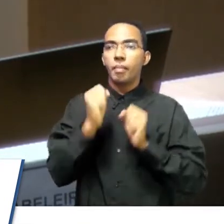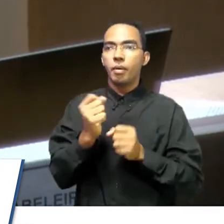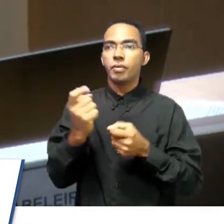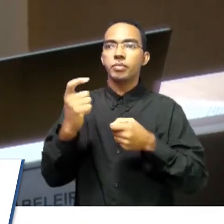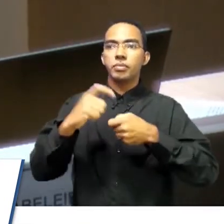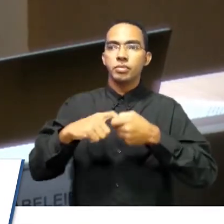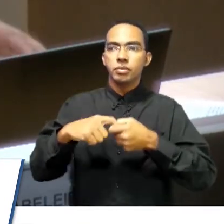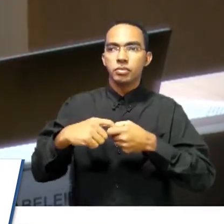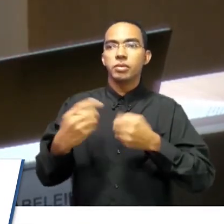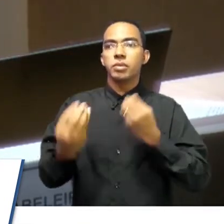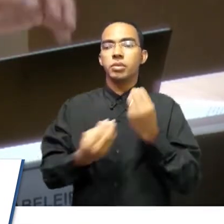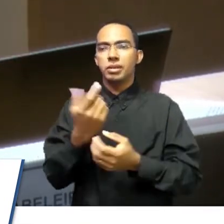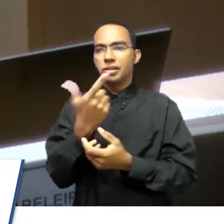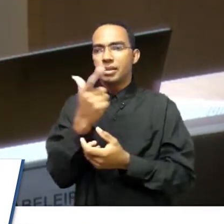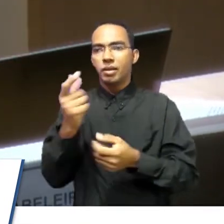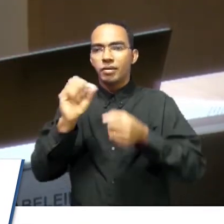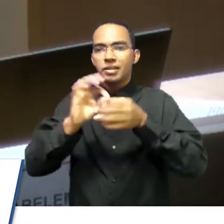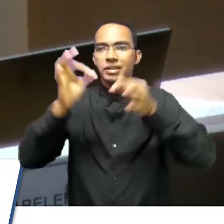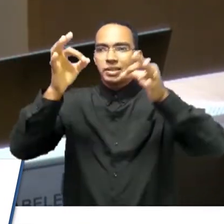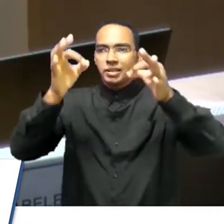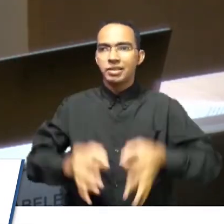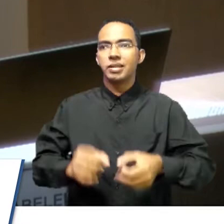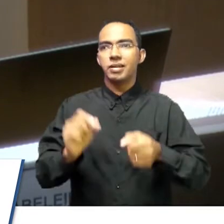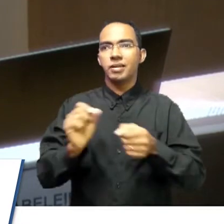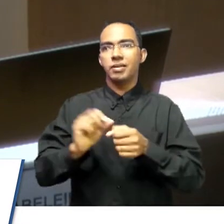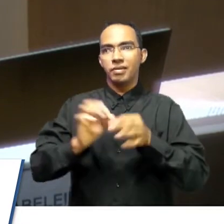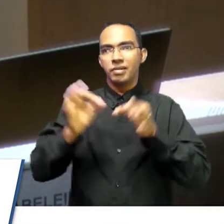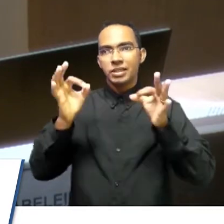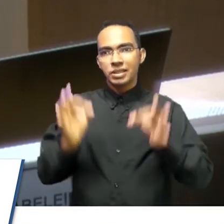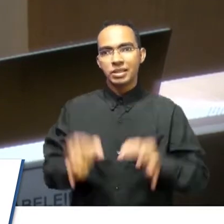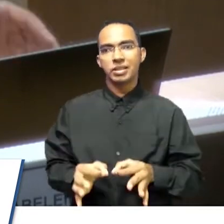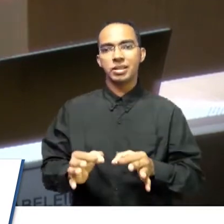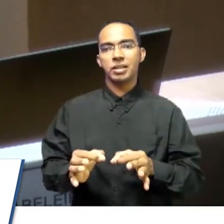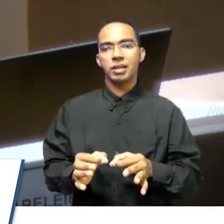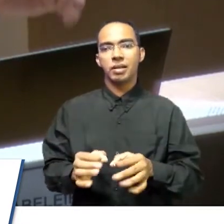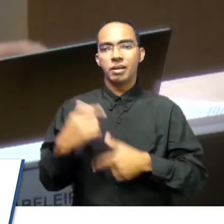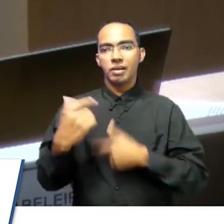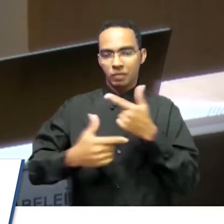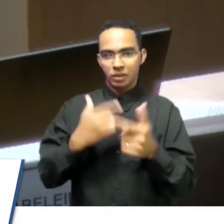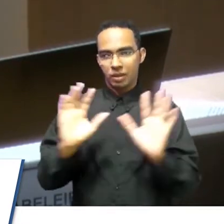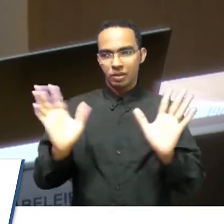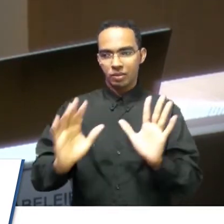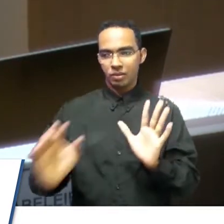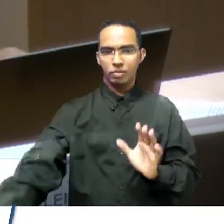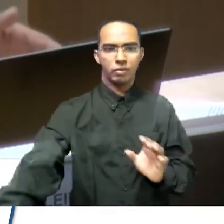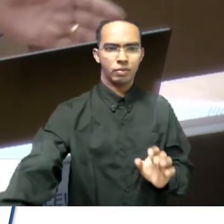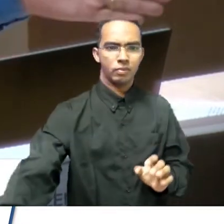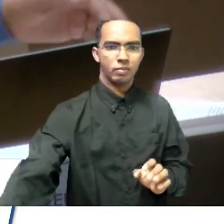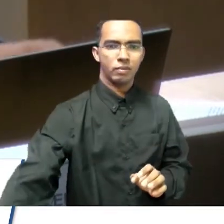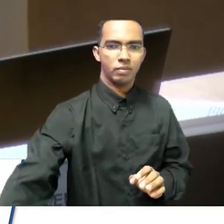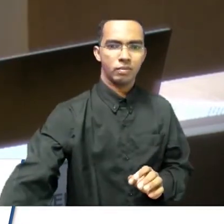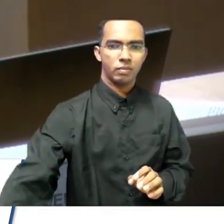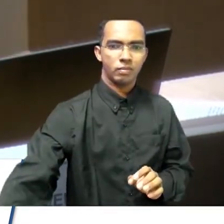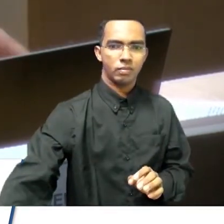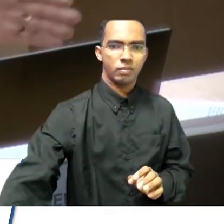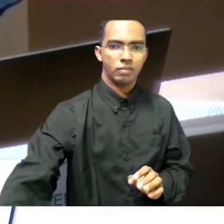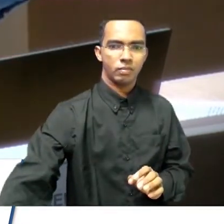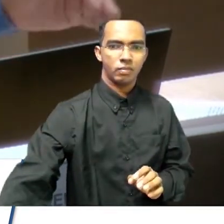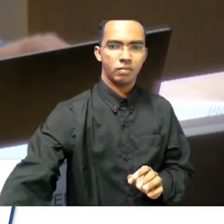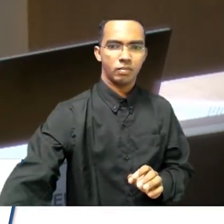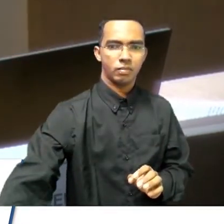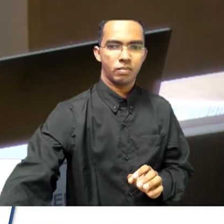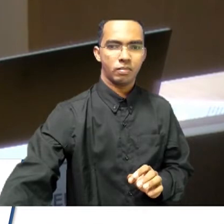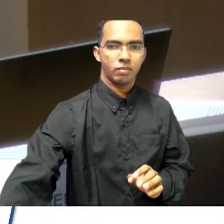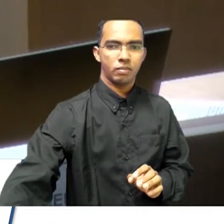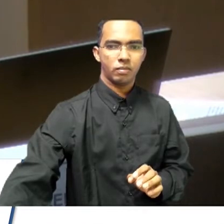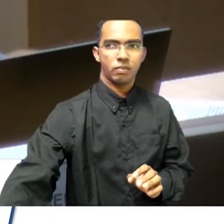quem não fez a adequação, fazer as adequação para trabalhar. Porque não é assim, vai lá e quer tirar de uma hora para outra, deixa a